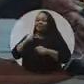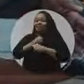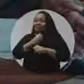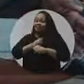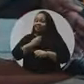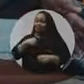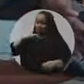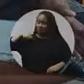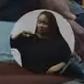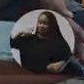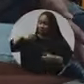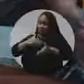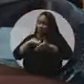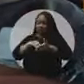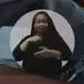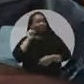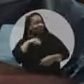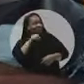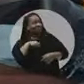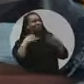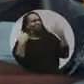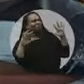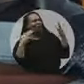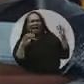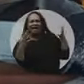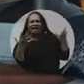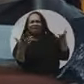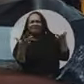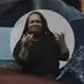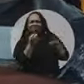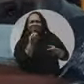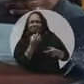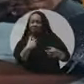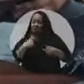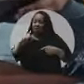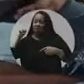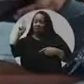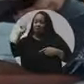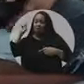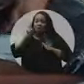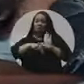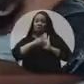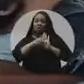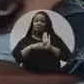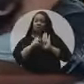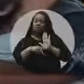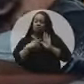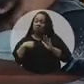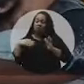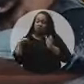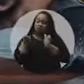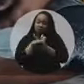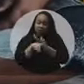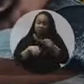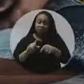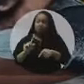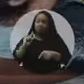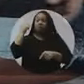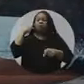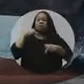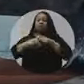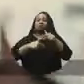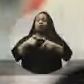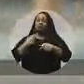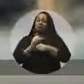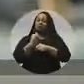Eu que era o secretário. Era? Parabéns, muito bom. Eu que fiz o projeto. Parabéns. Porque quando eu cheguei, foi a primeira obra que eu comecei